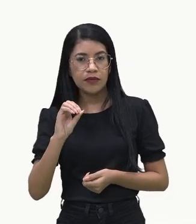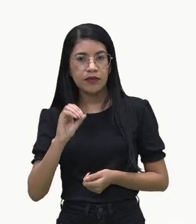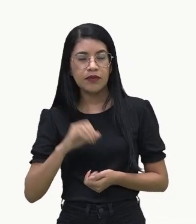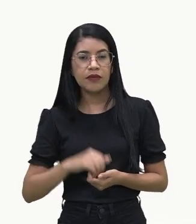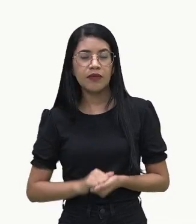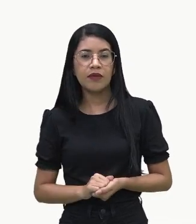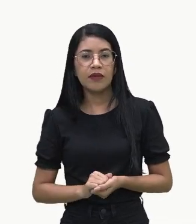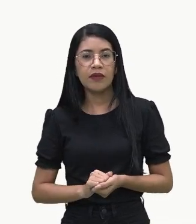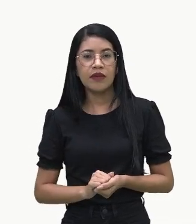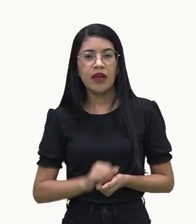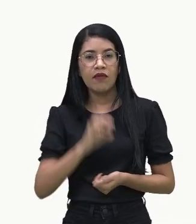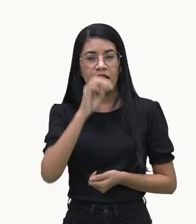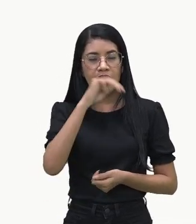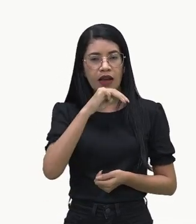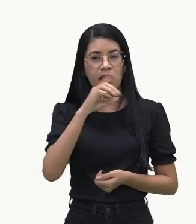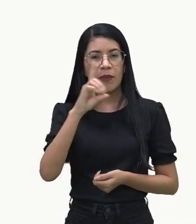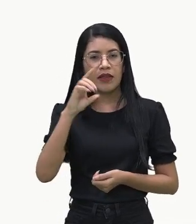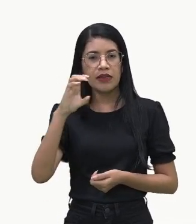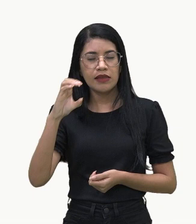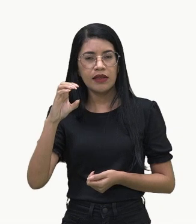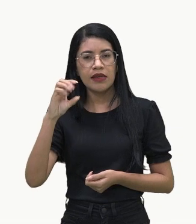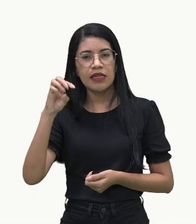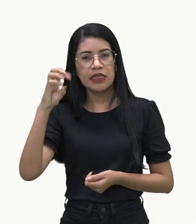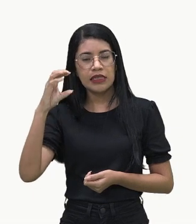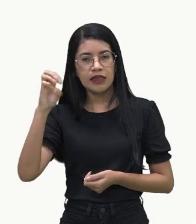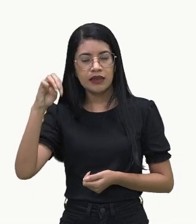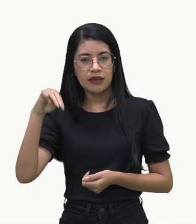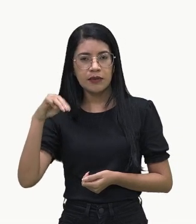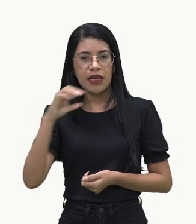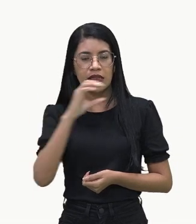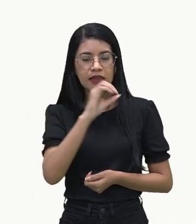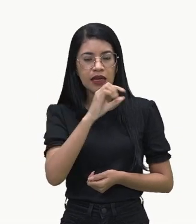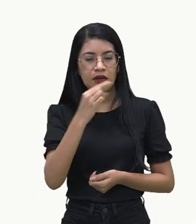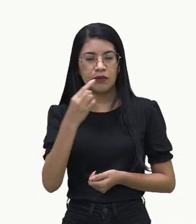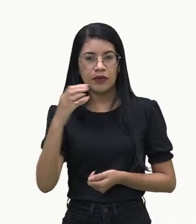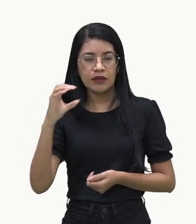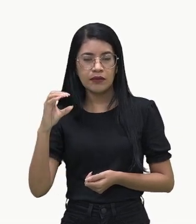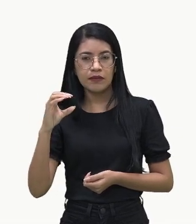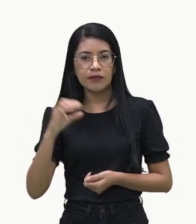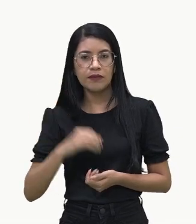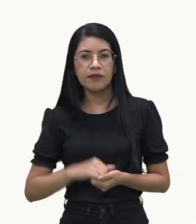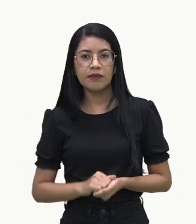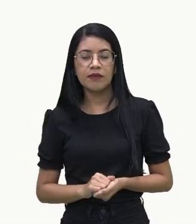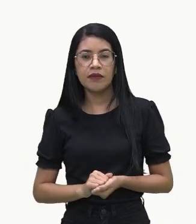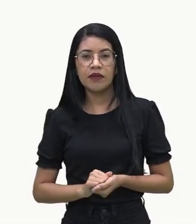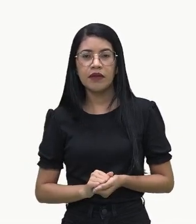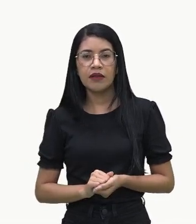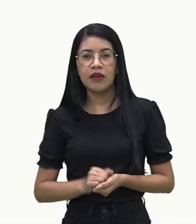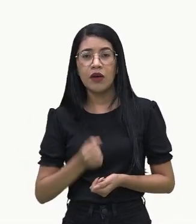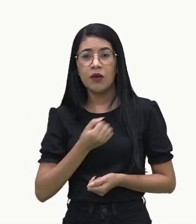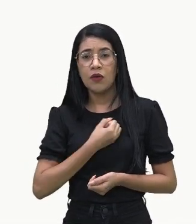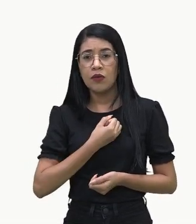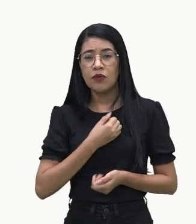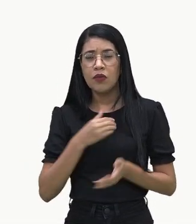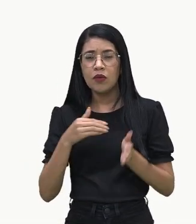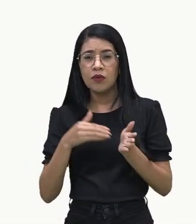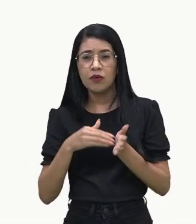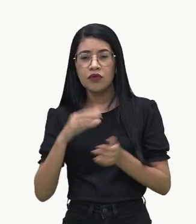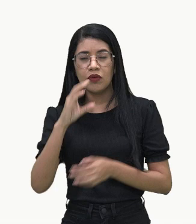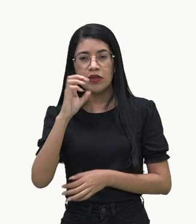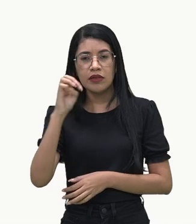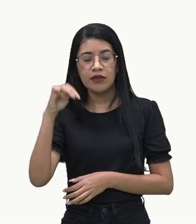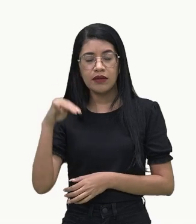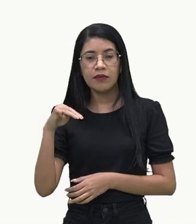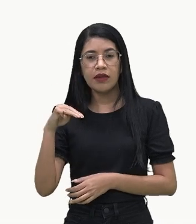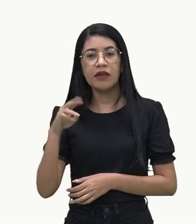outros valores a gente vai distribuir. Onde o último número ficou? Ficou na casa do centímetro.